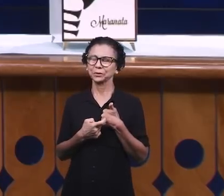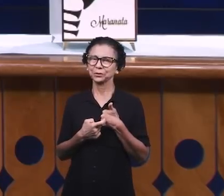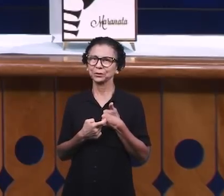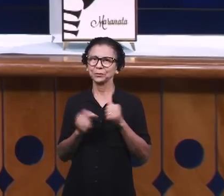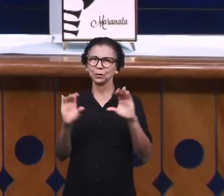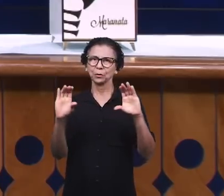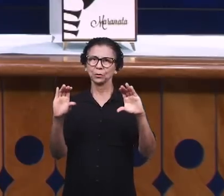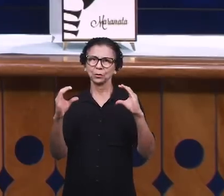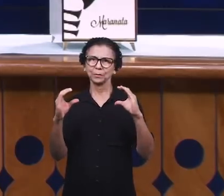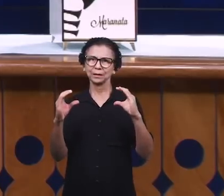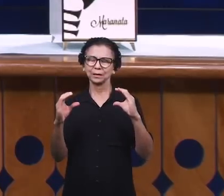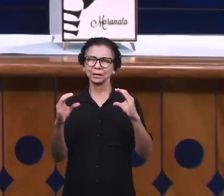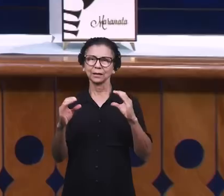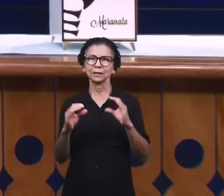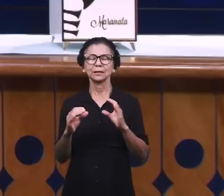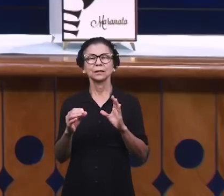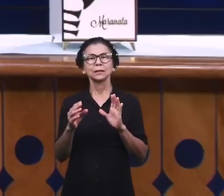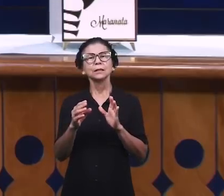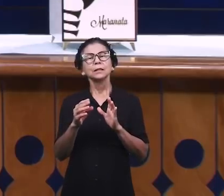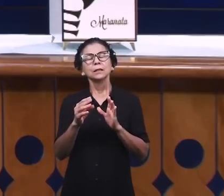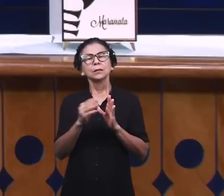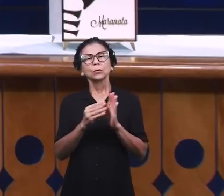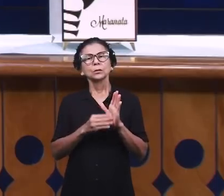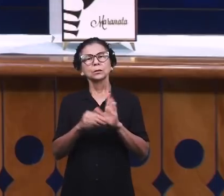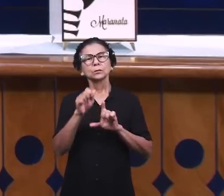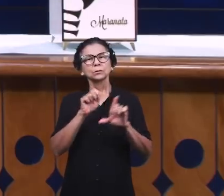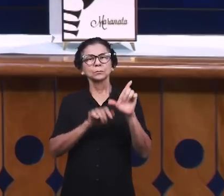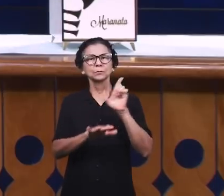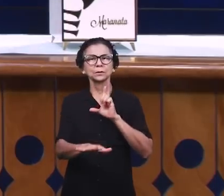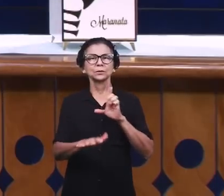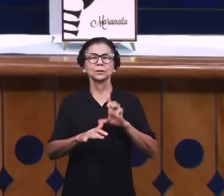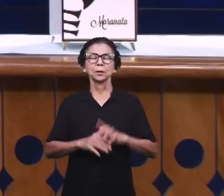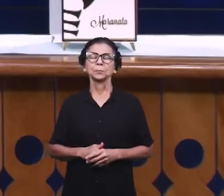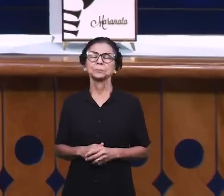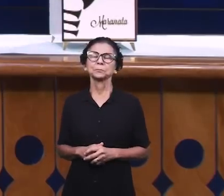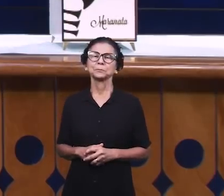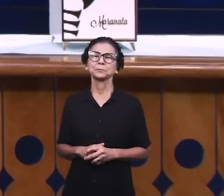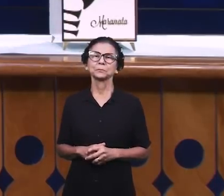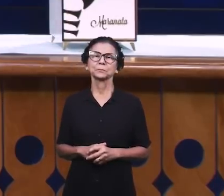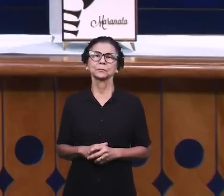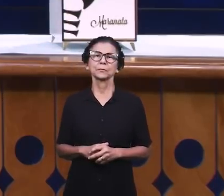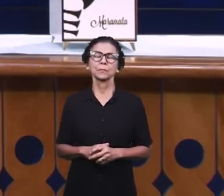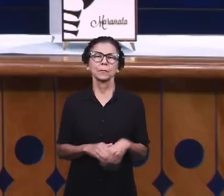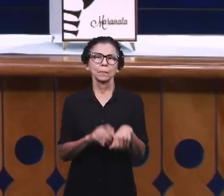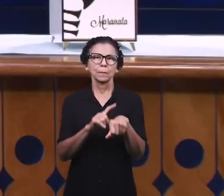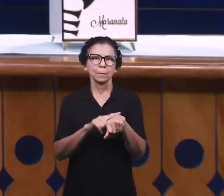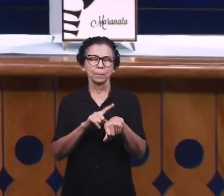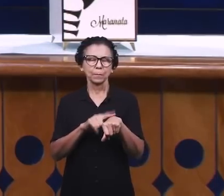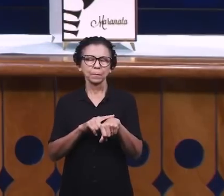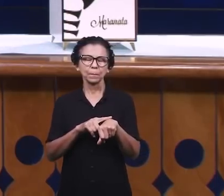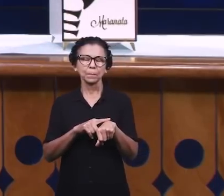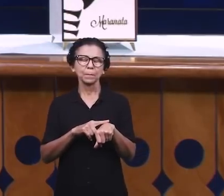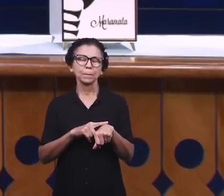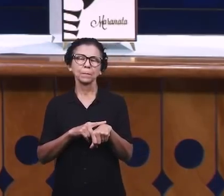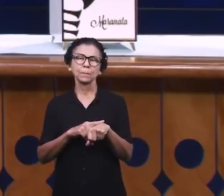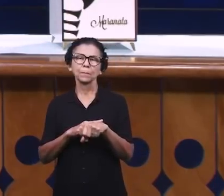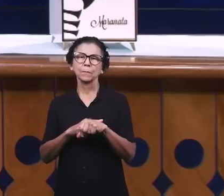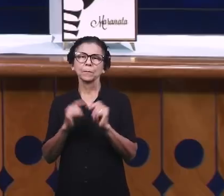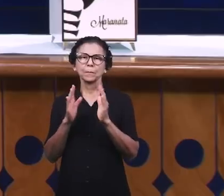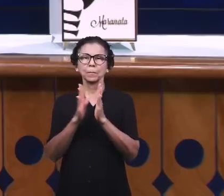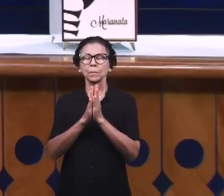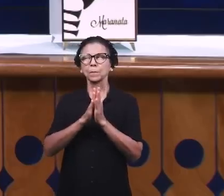comentar e compartilhar o conteúdo. Isso dá relevância ao canal. Nós vamos agora dar início a um momento de culto, de adoração ao nome do